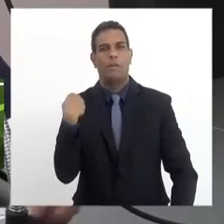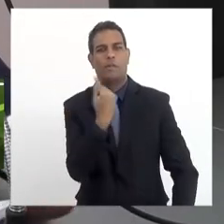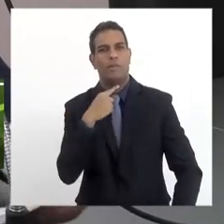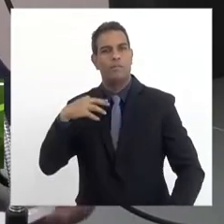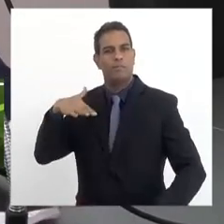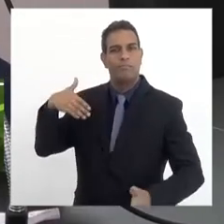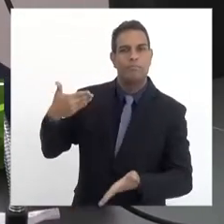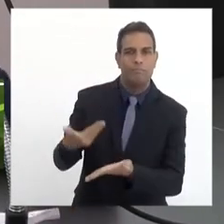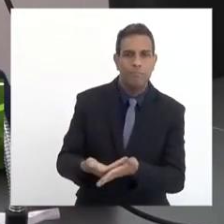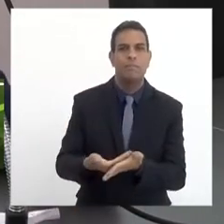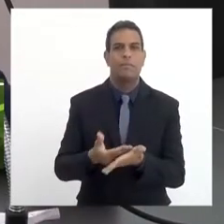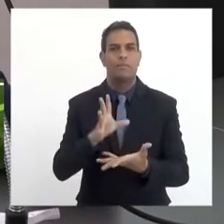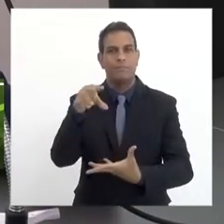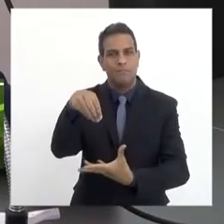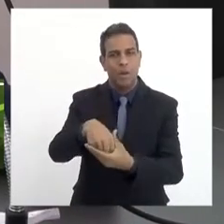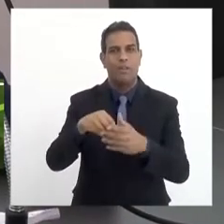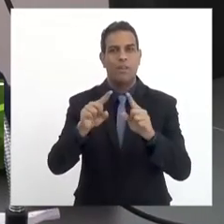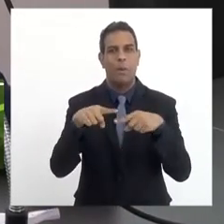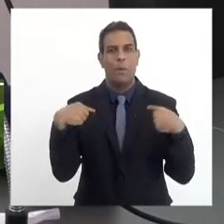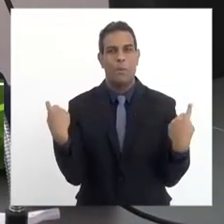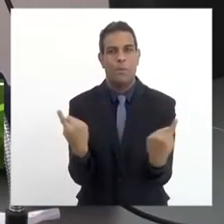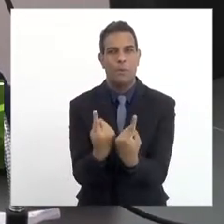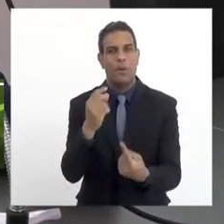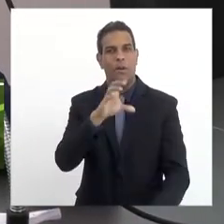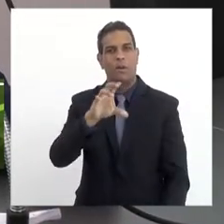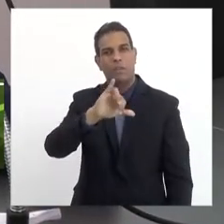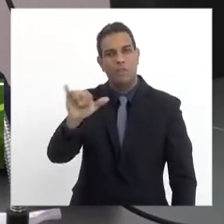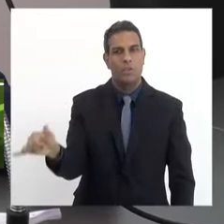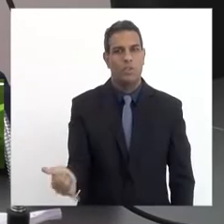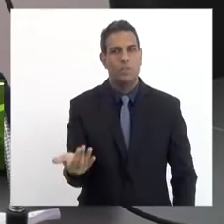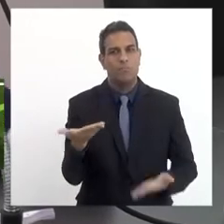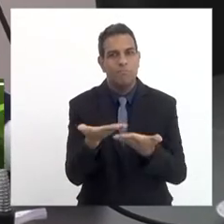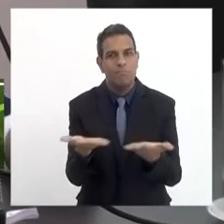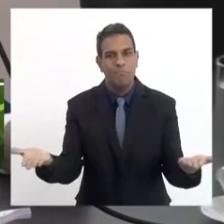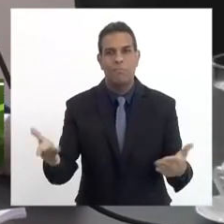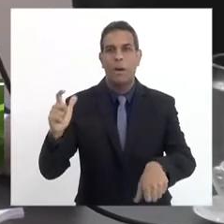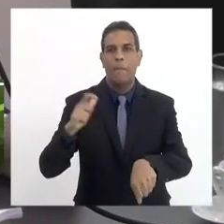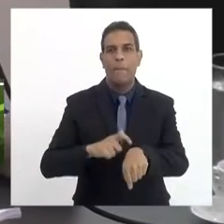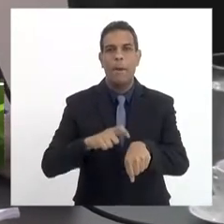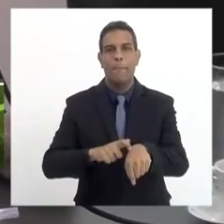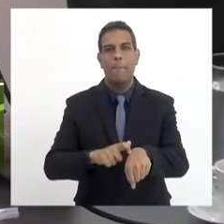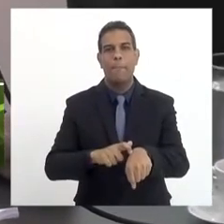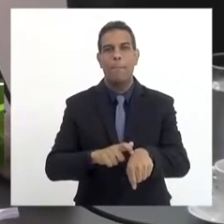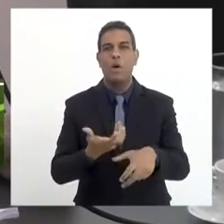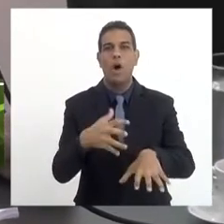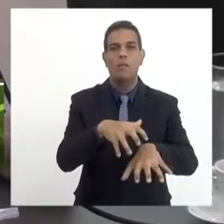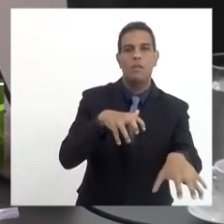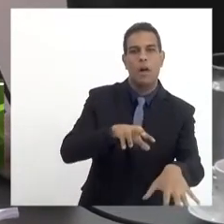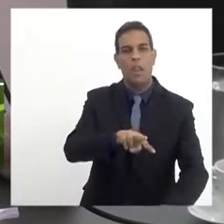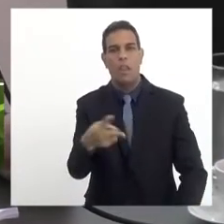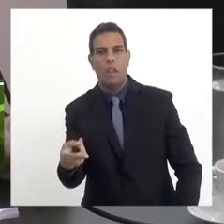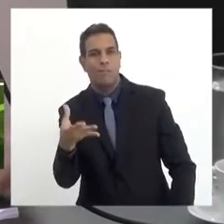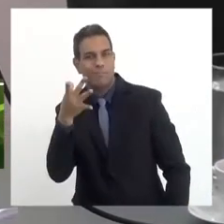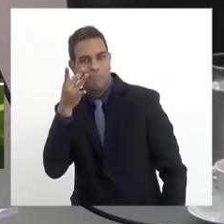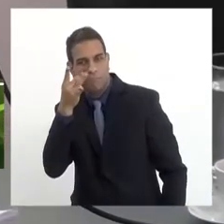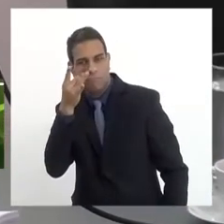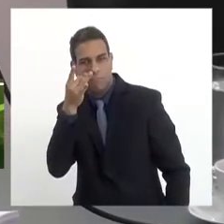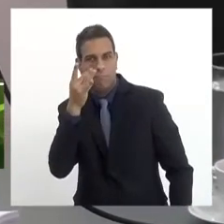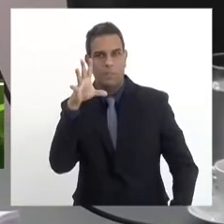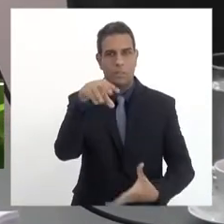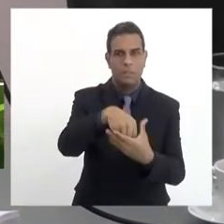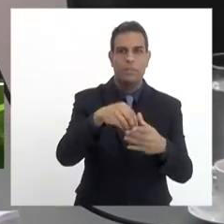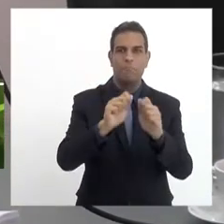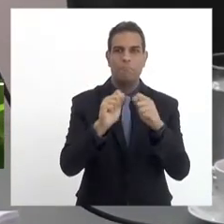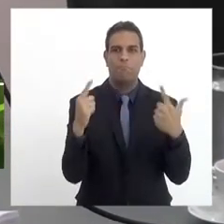acompanham nessa reunião ordinária híbrida, semipresencial da Comissão de Constituição e Justiça.